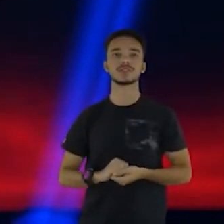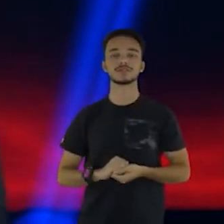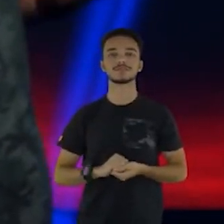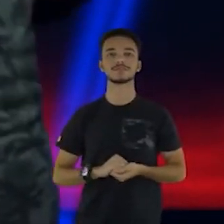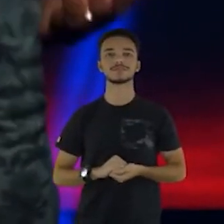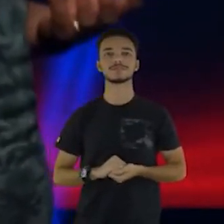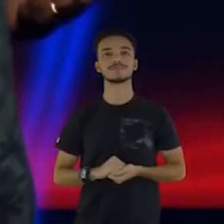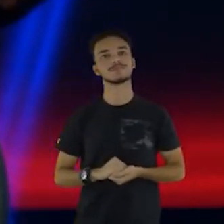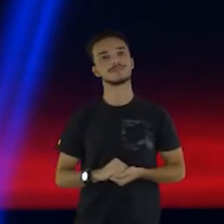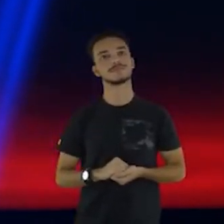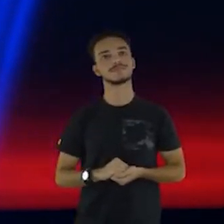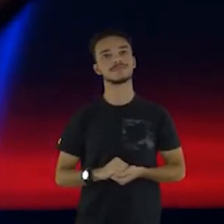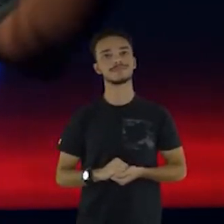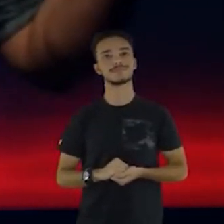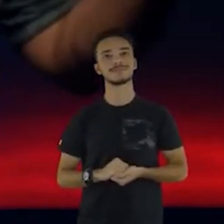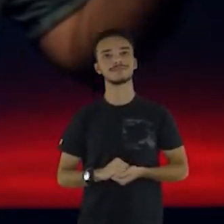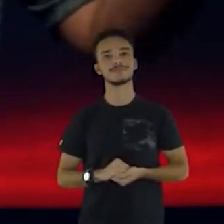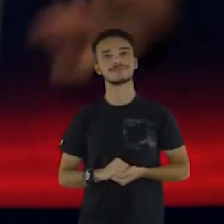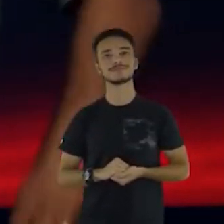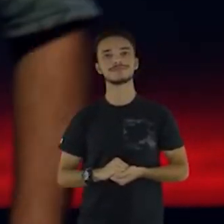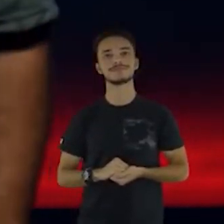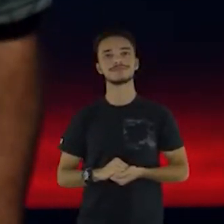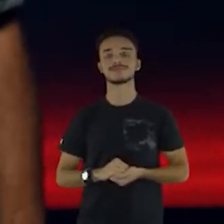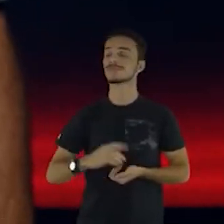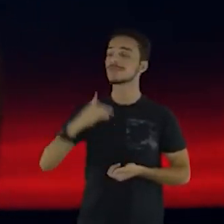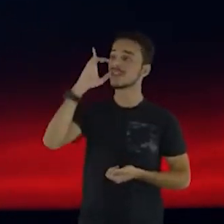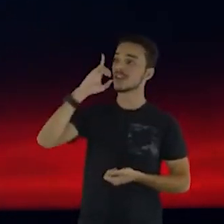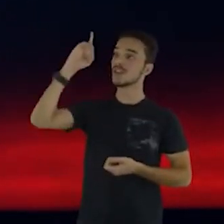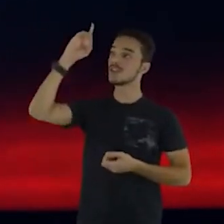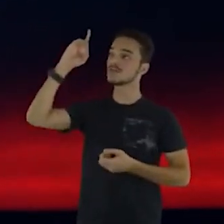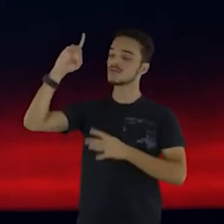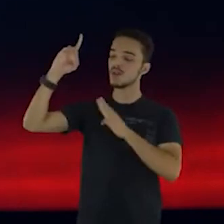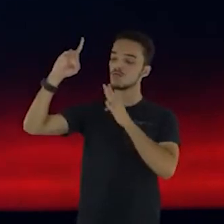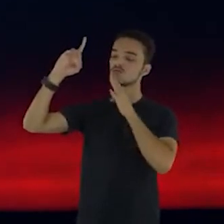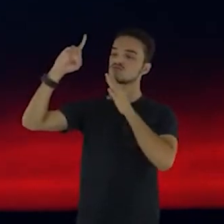já consegue comer uma comida sólida.